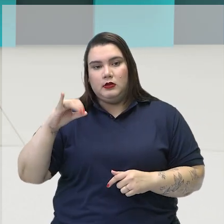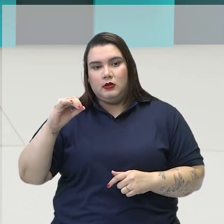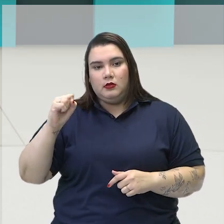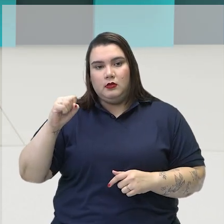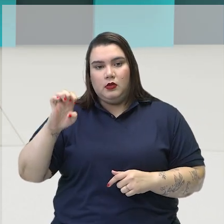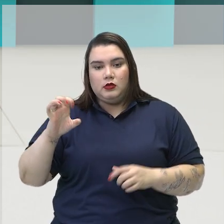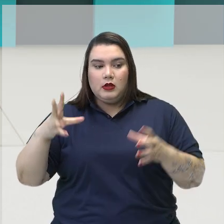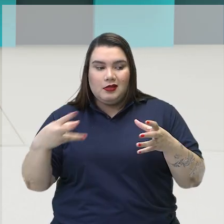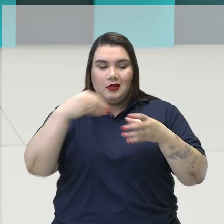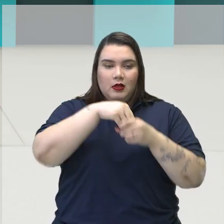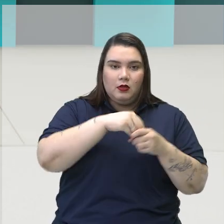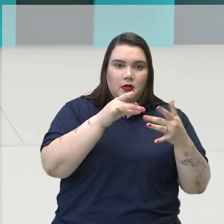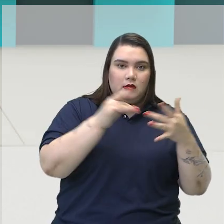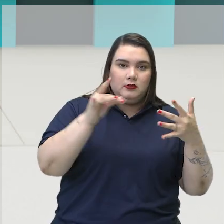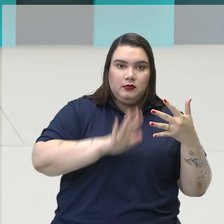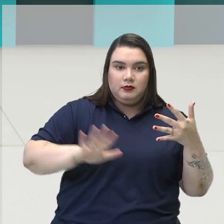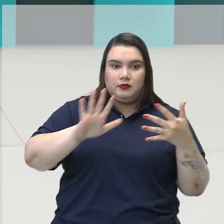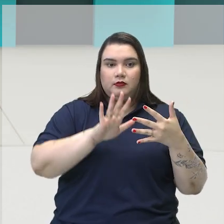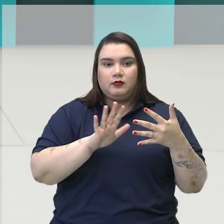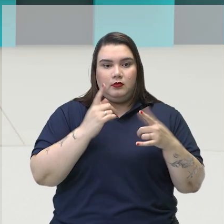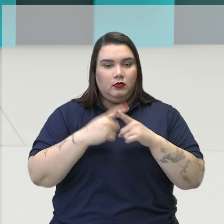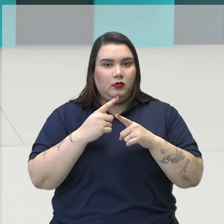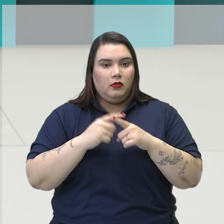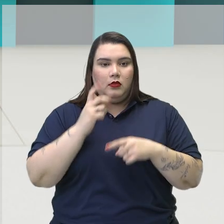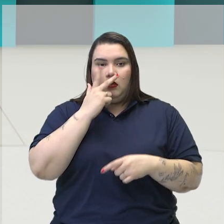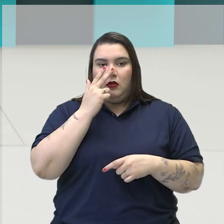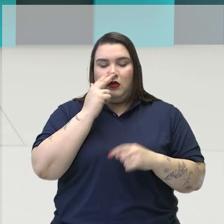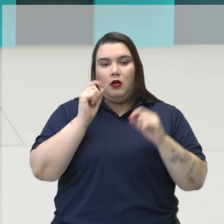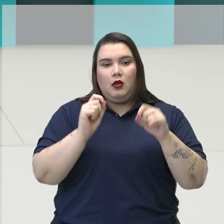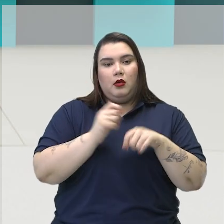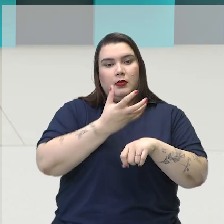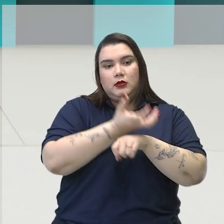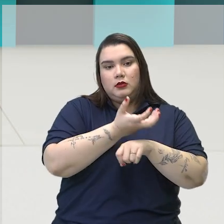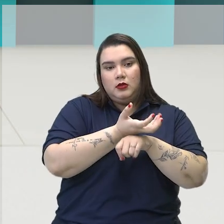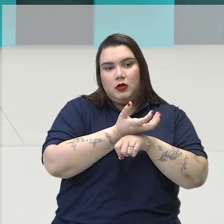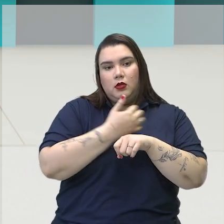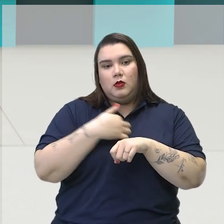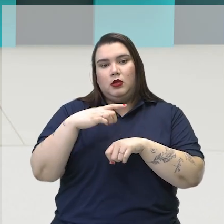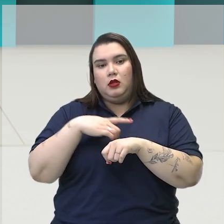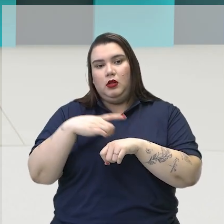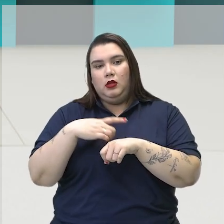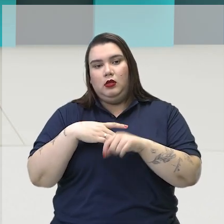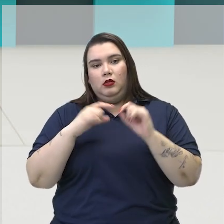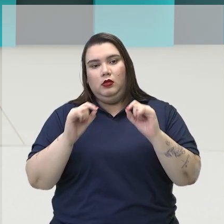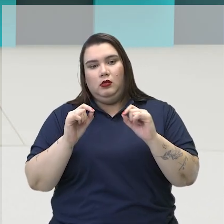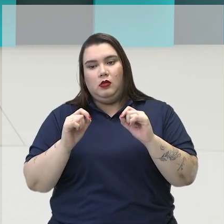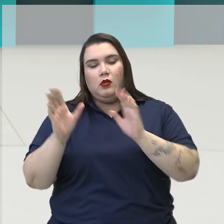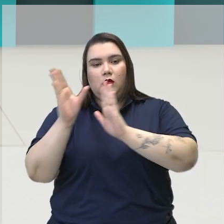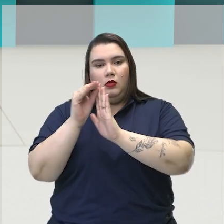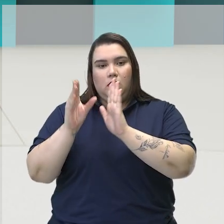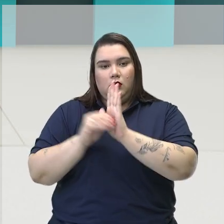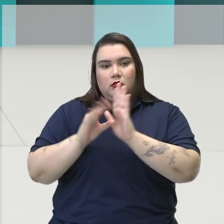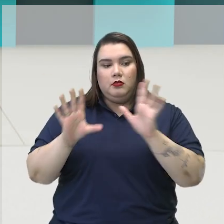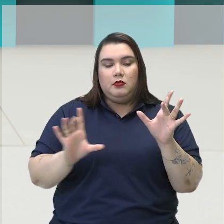está dentro dela. Por quê? Se é como se fosse uma disciplina e eu tivesse ali um